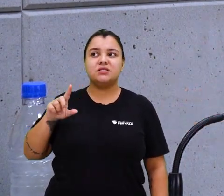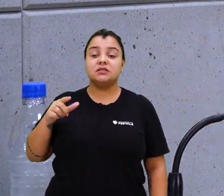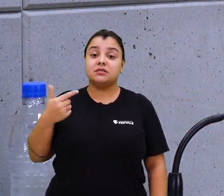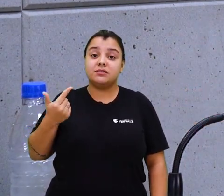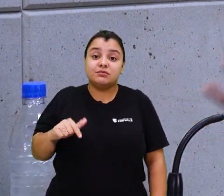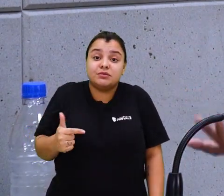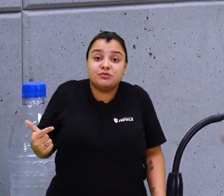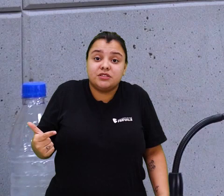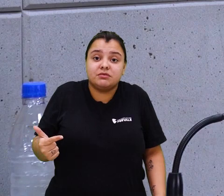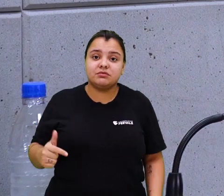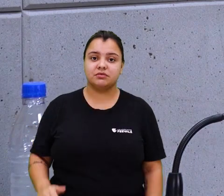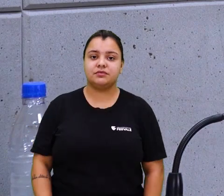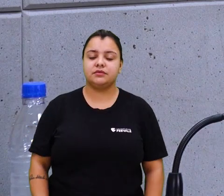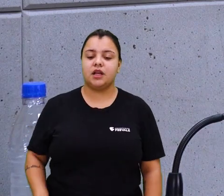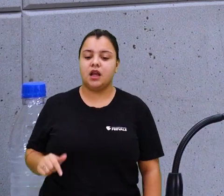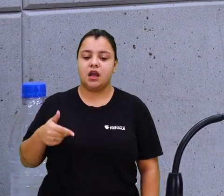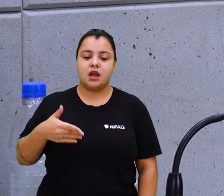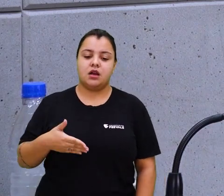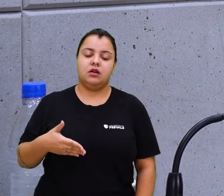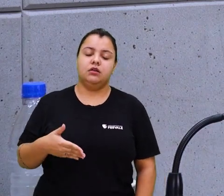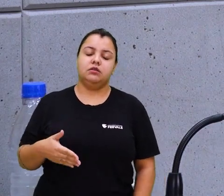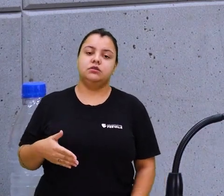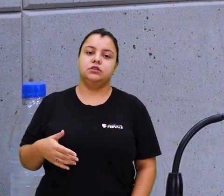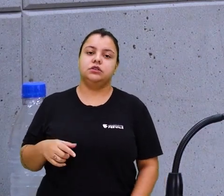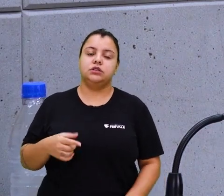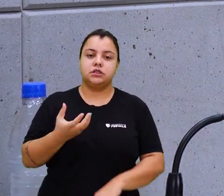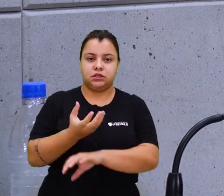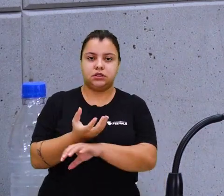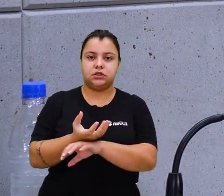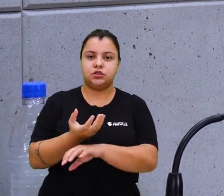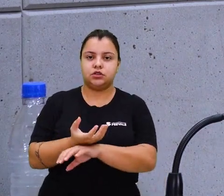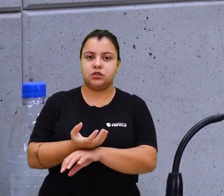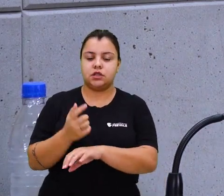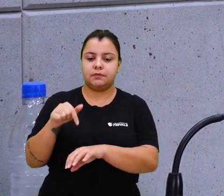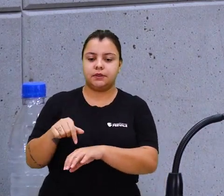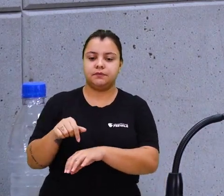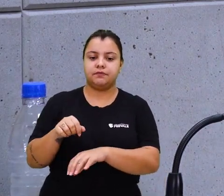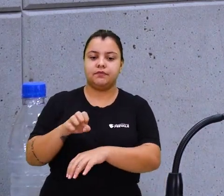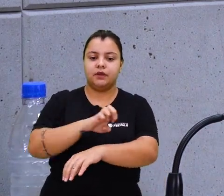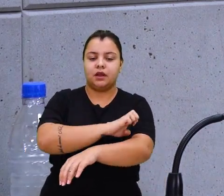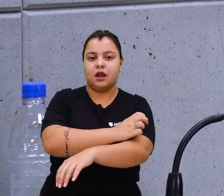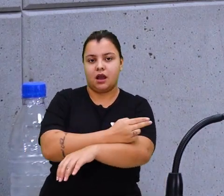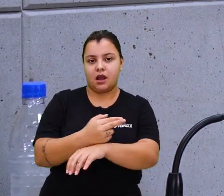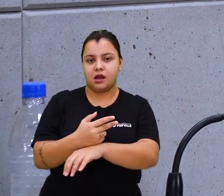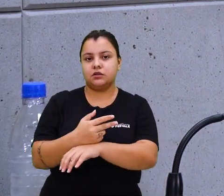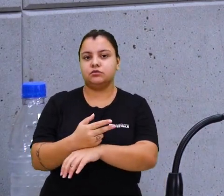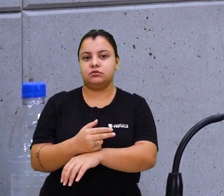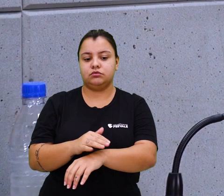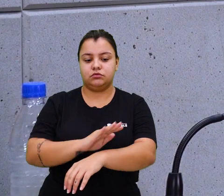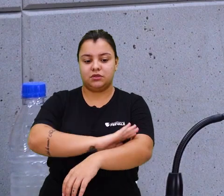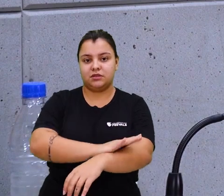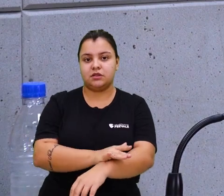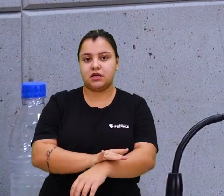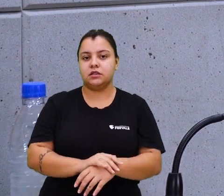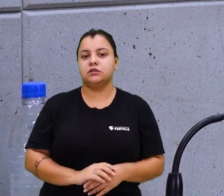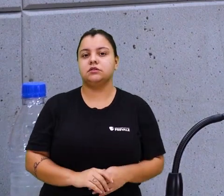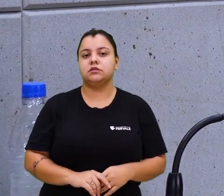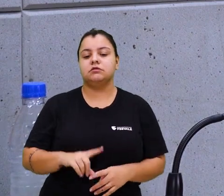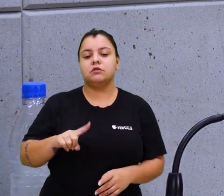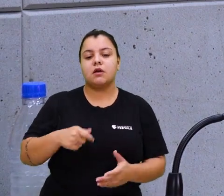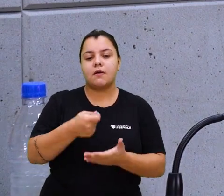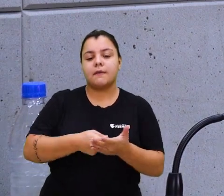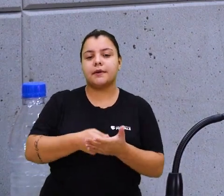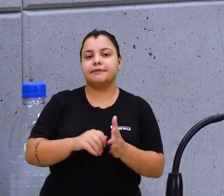né e até hoje né a gente tentou que essa disciplina ã étnico racial fosse obrigatória mas ela não é ela é uma